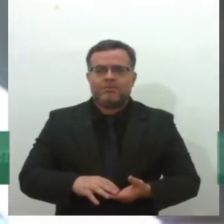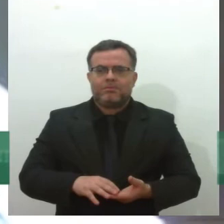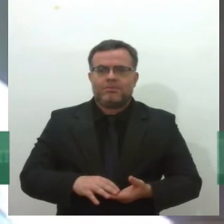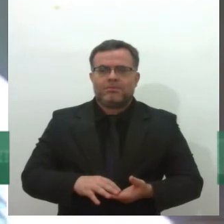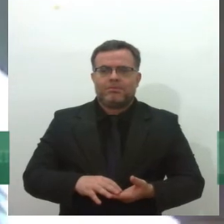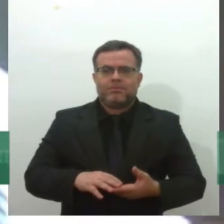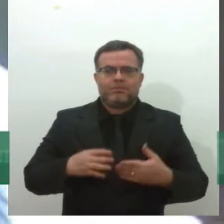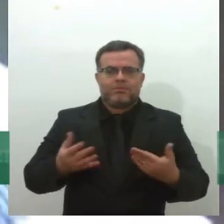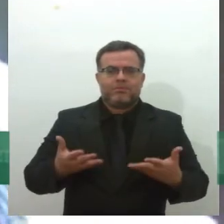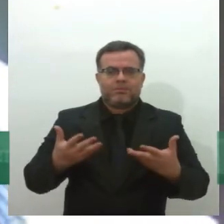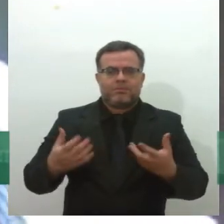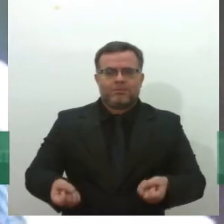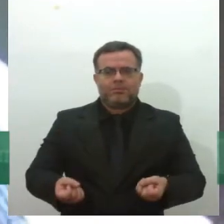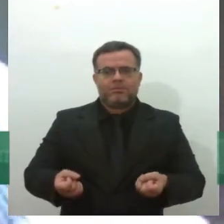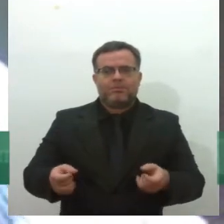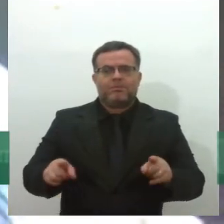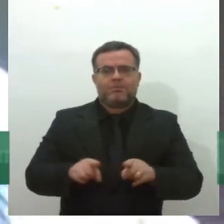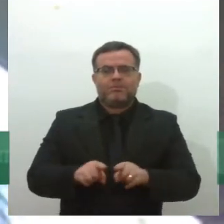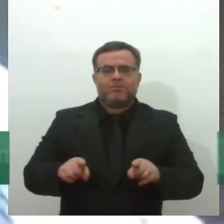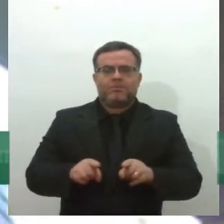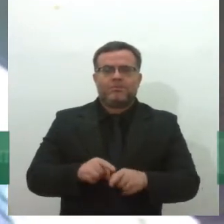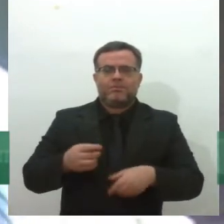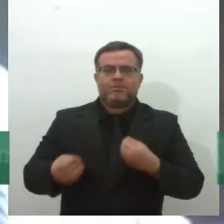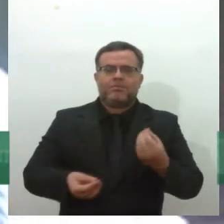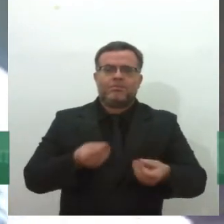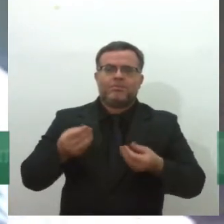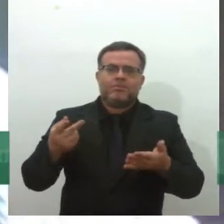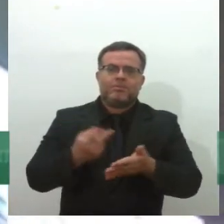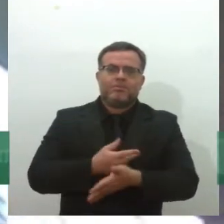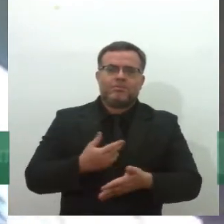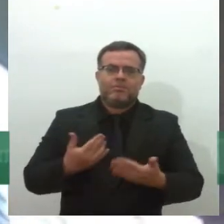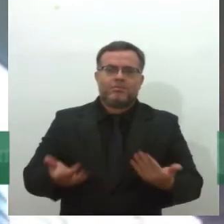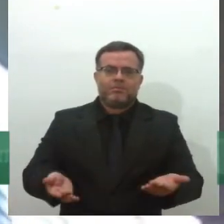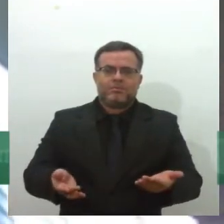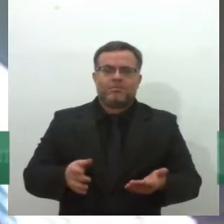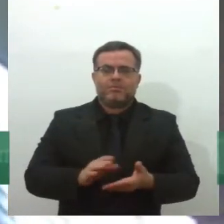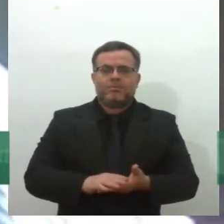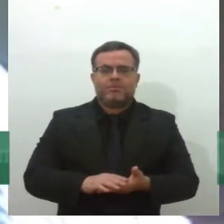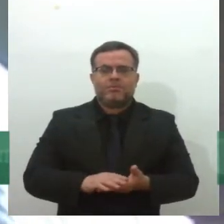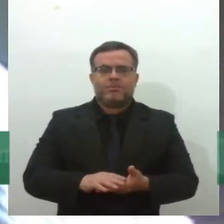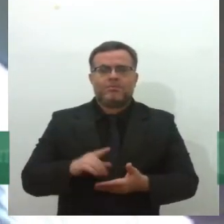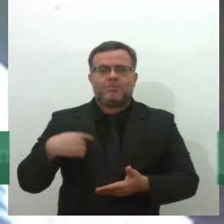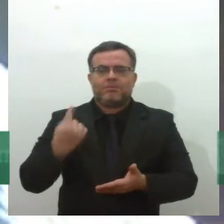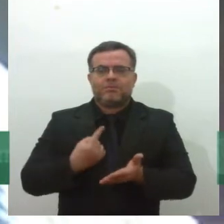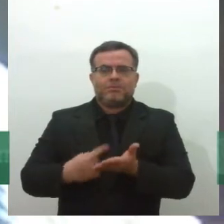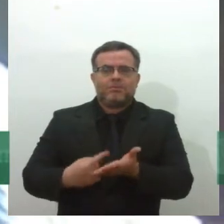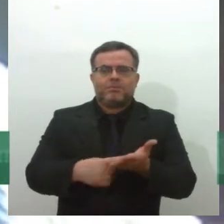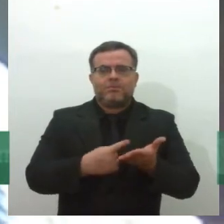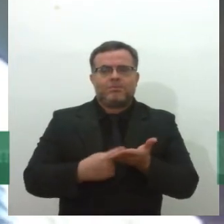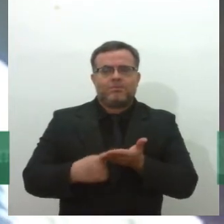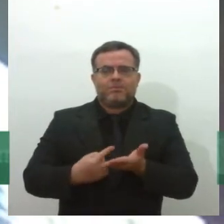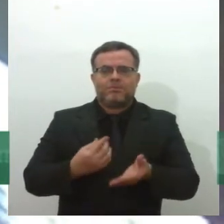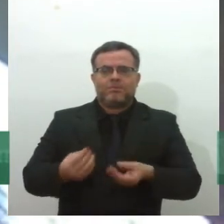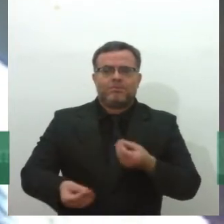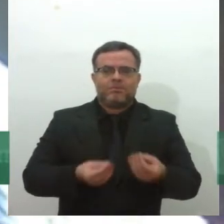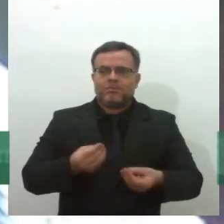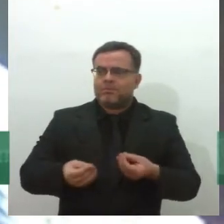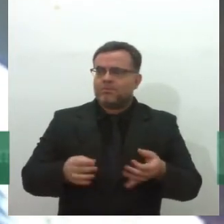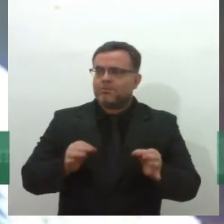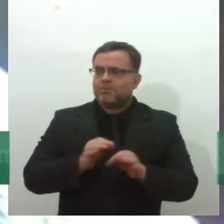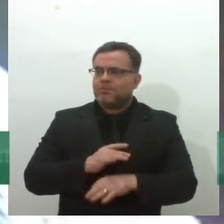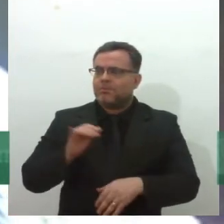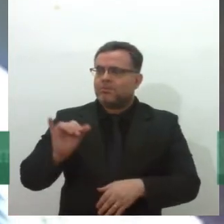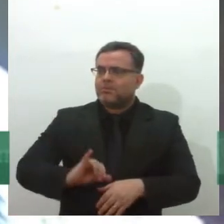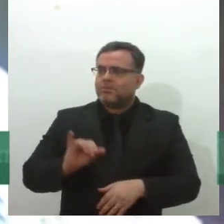E considerar também o custo de produção, já que produzimos, é um fator importante